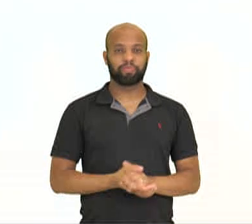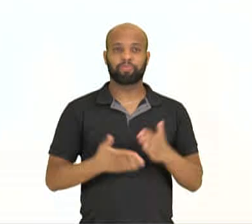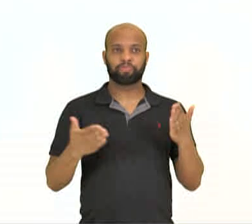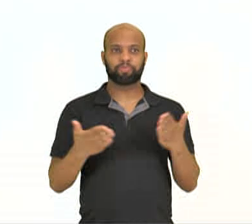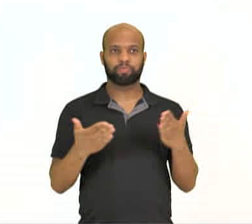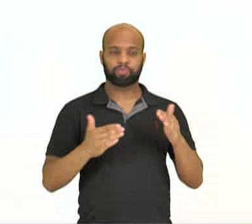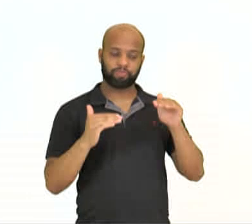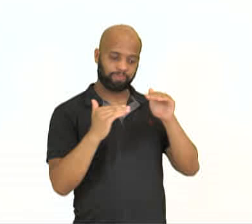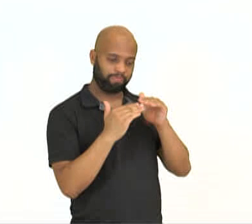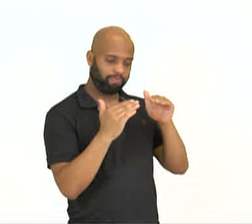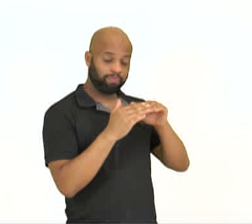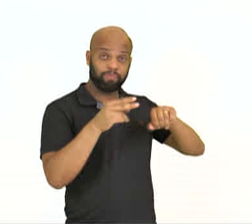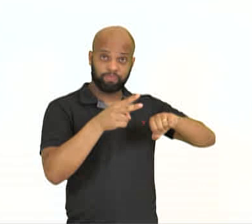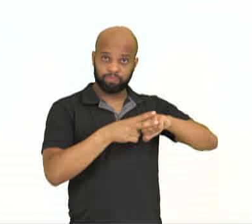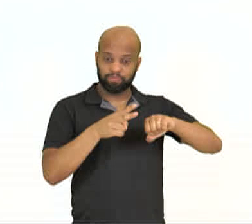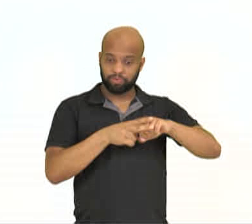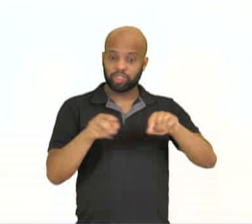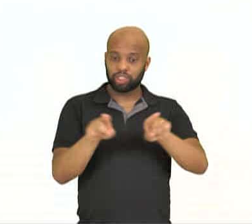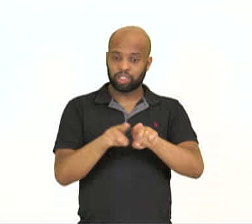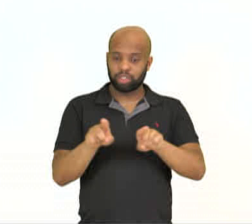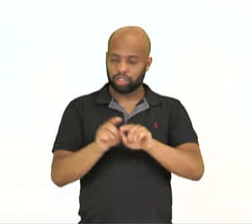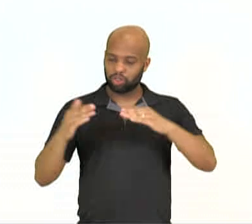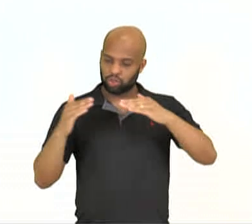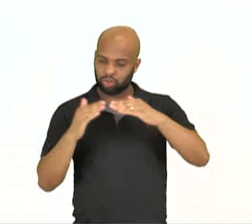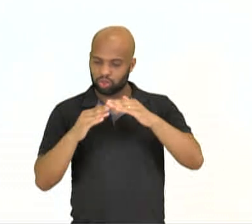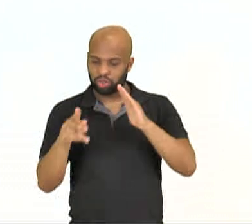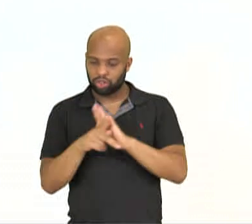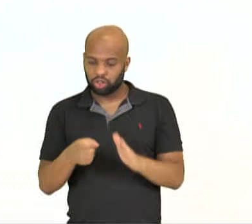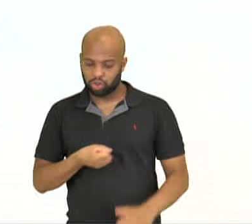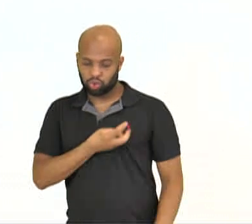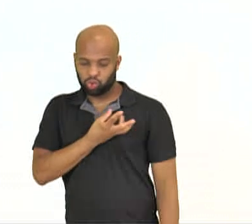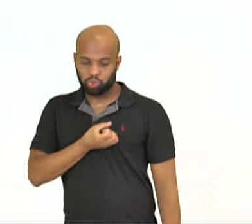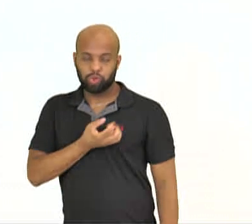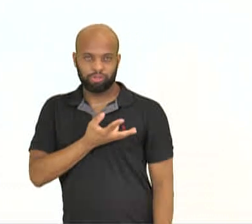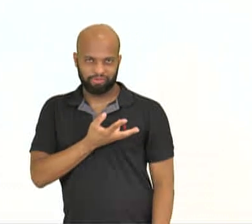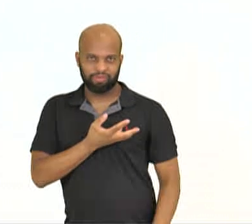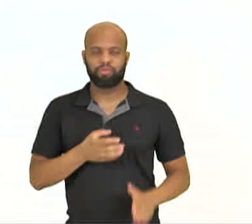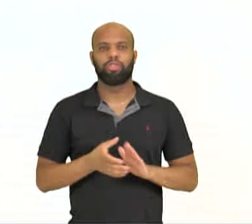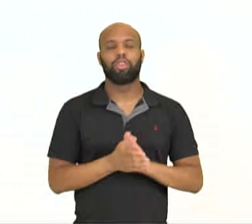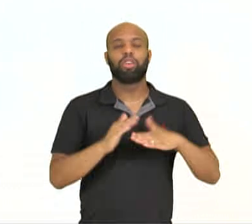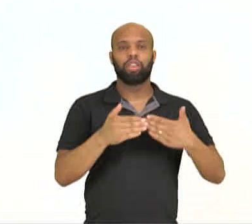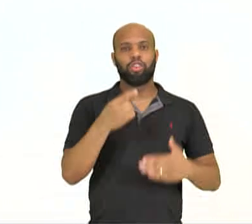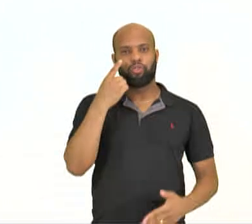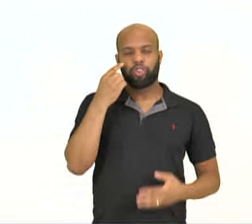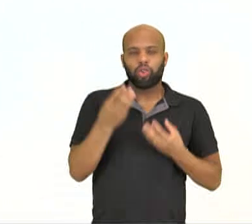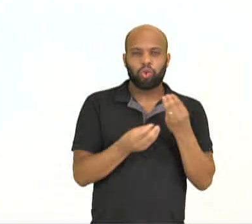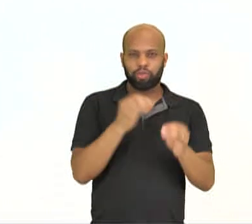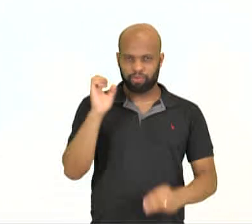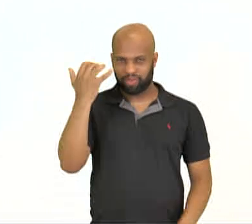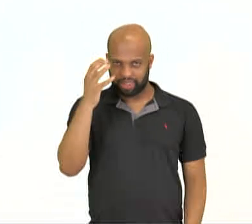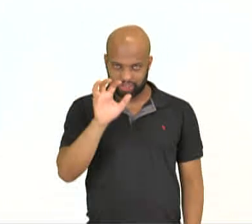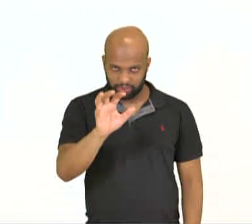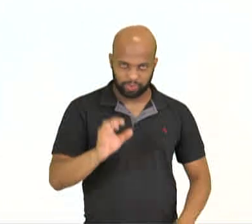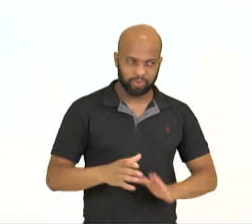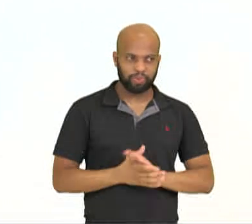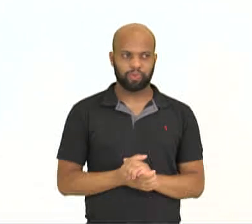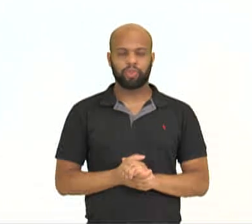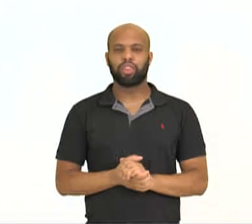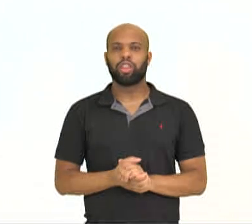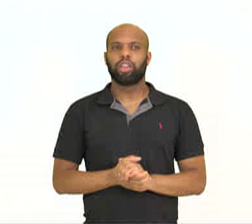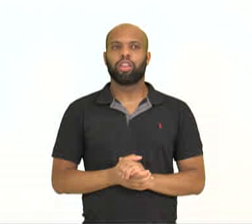Concordância nominal e verbal. O que é concordância, né? É algo que esteja de acordo. Vamos ver como é que acontece isso?